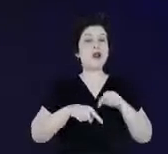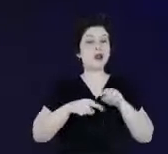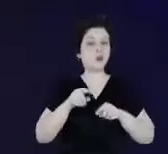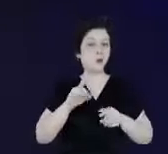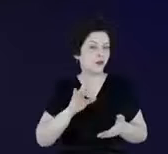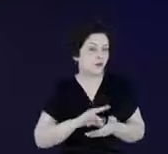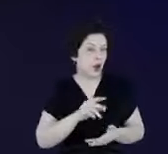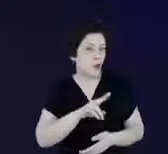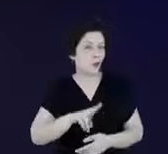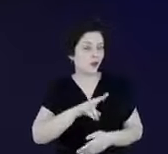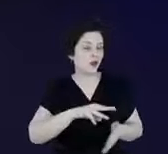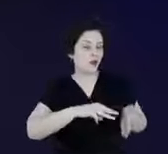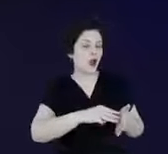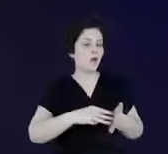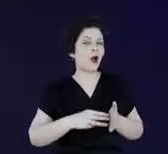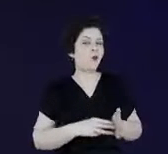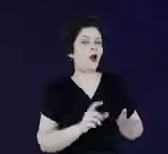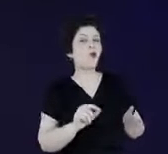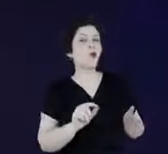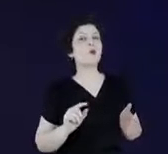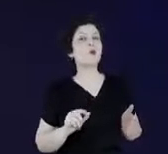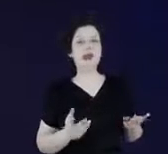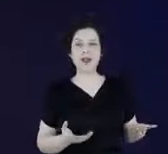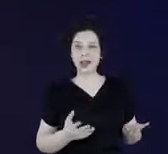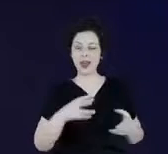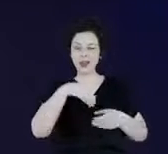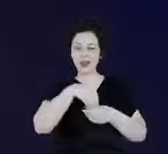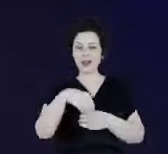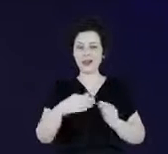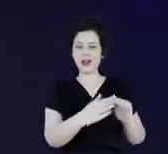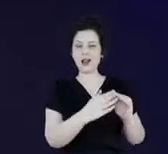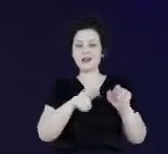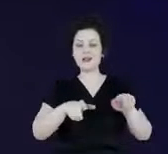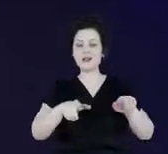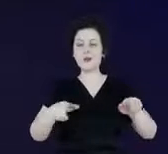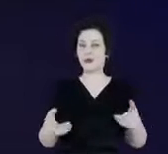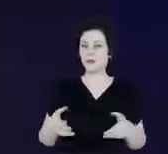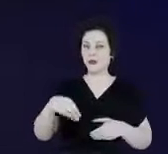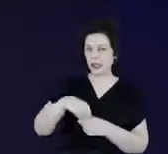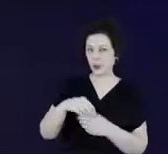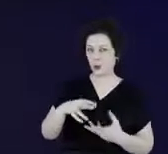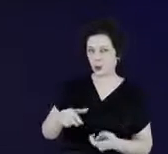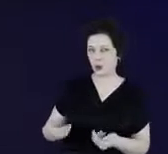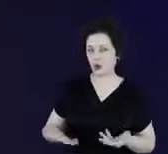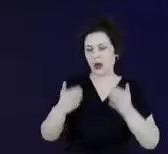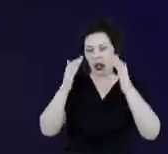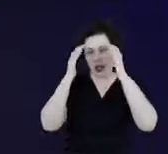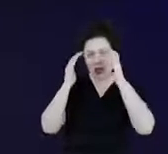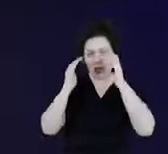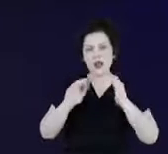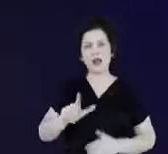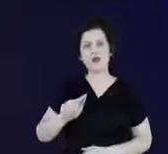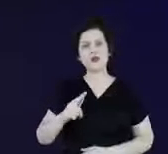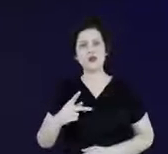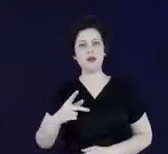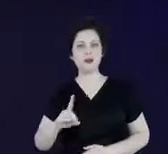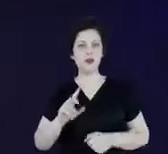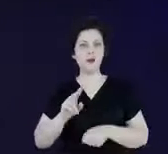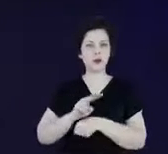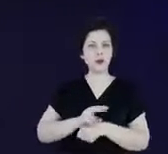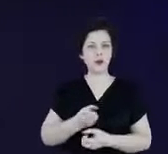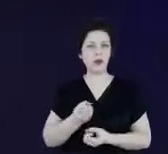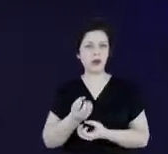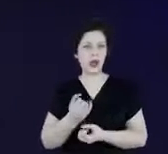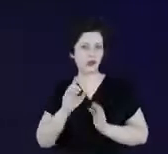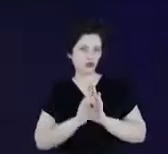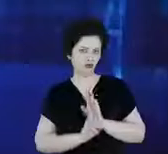efetivamente ela tem plugt Oi amada e e gente do mundo que a gente vive hoje né claro respeitando lgpd respeitando a proteção